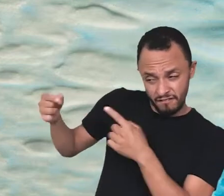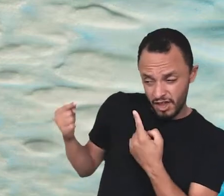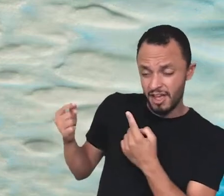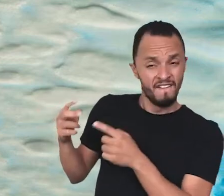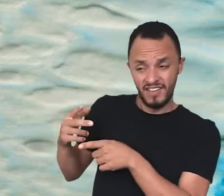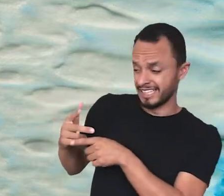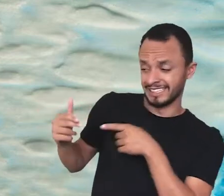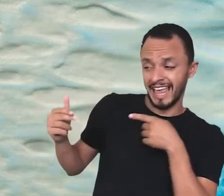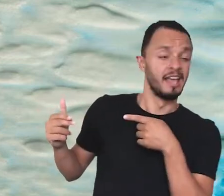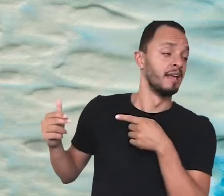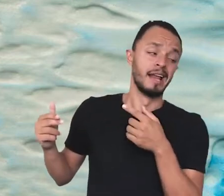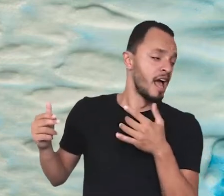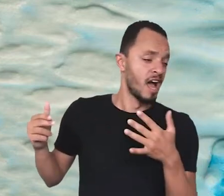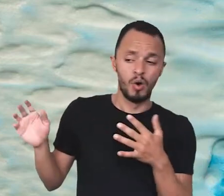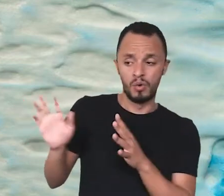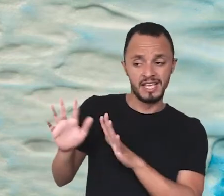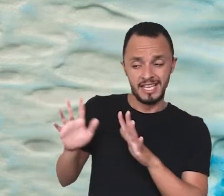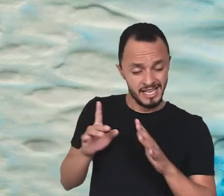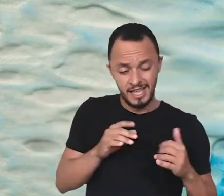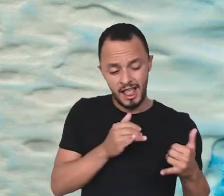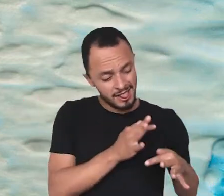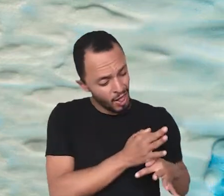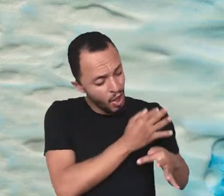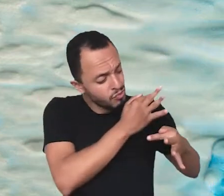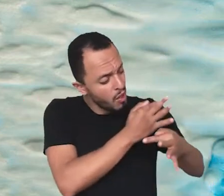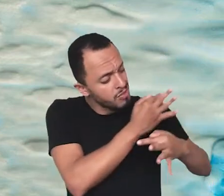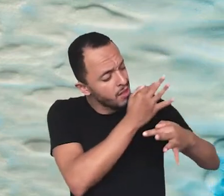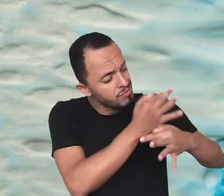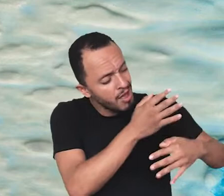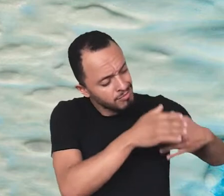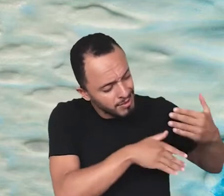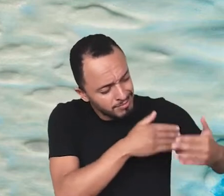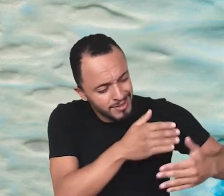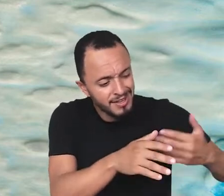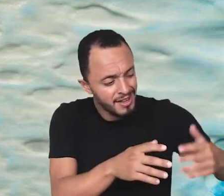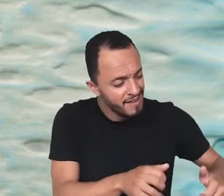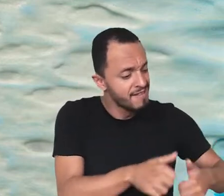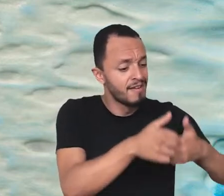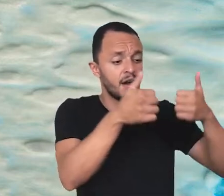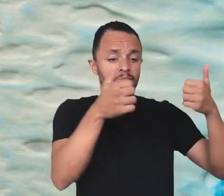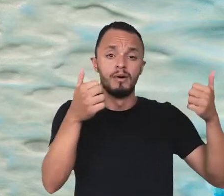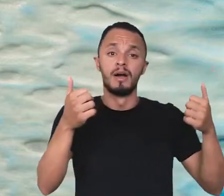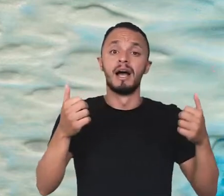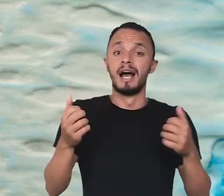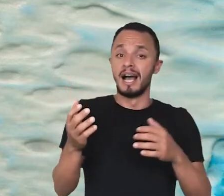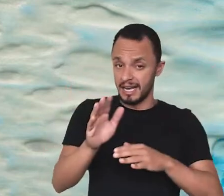Eles não vão vencer. Baby, nada de ser em vão.